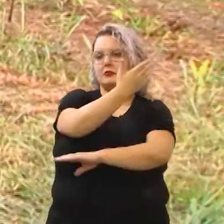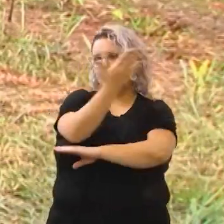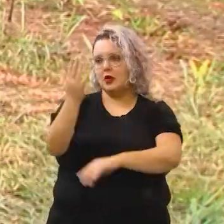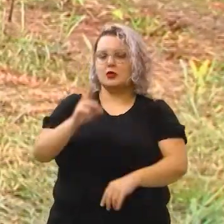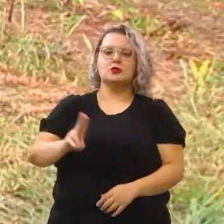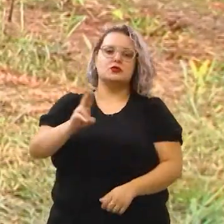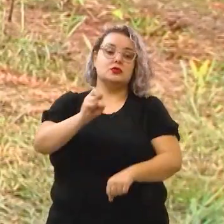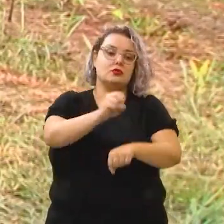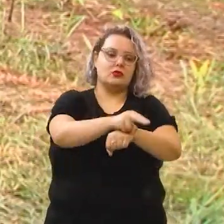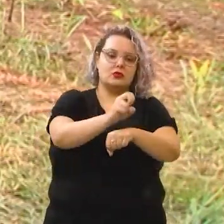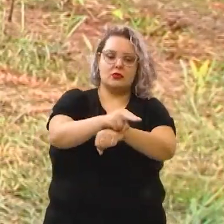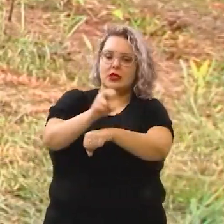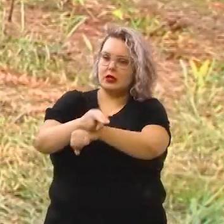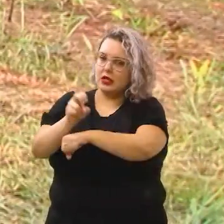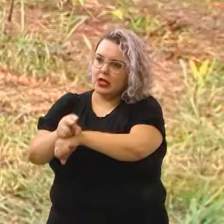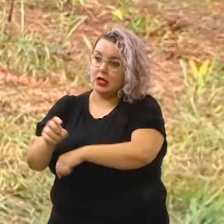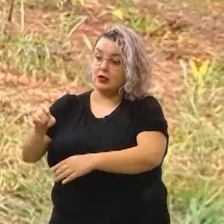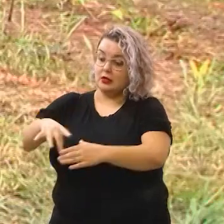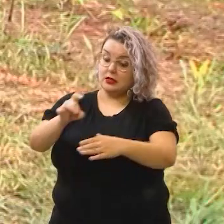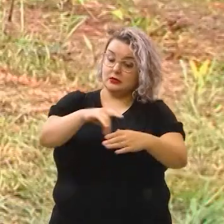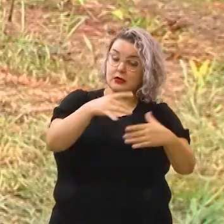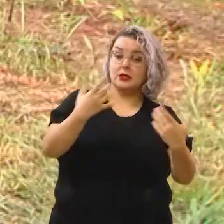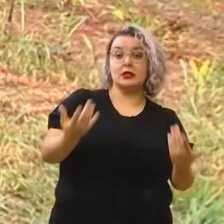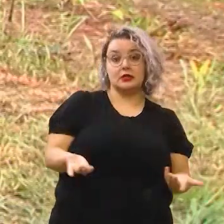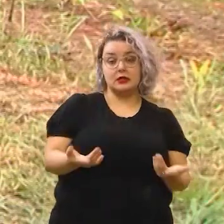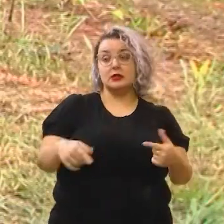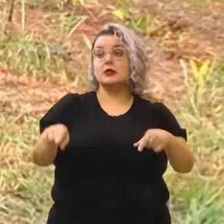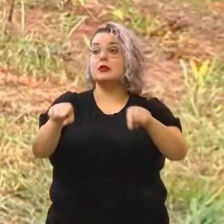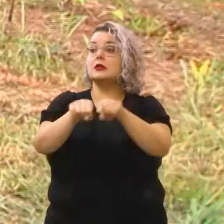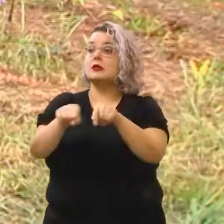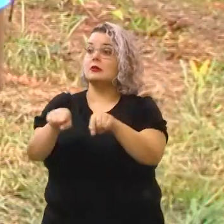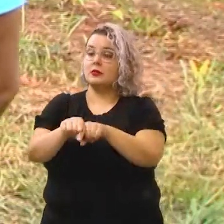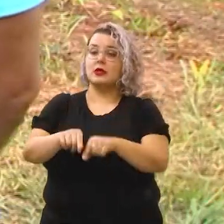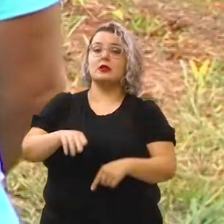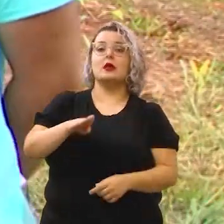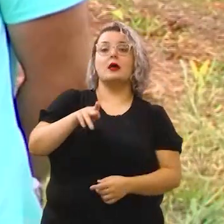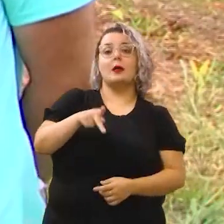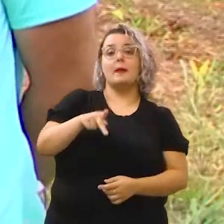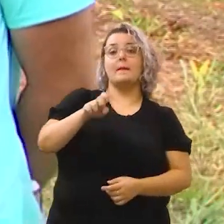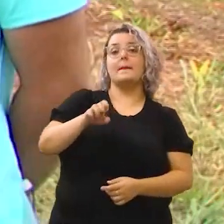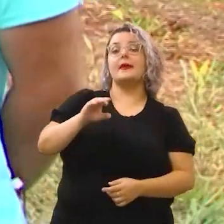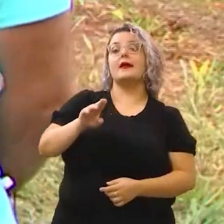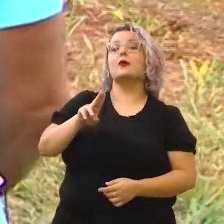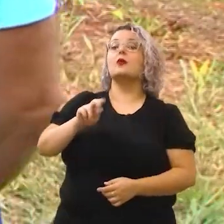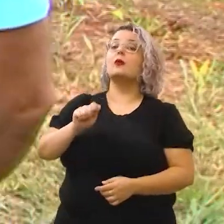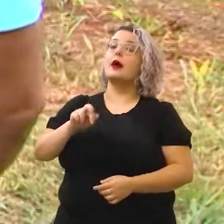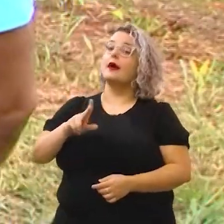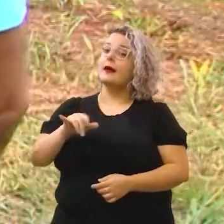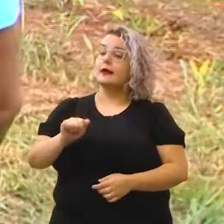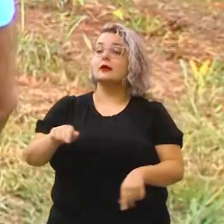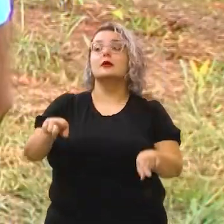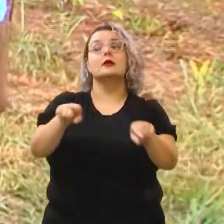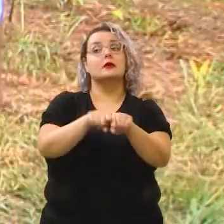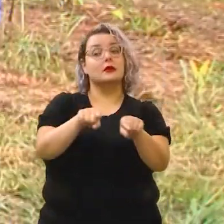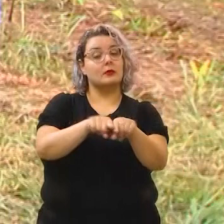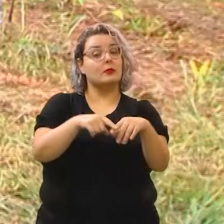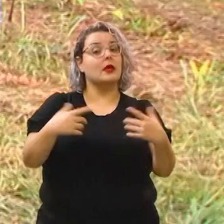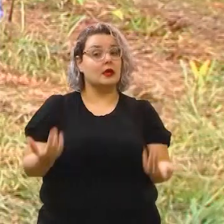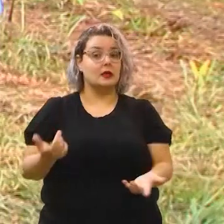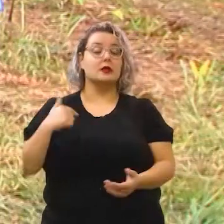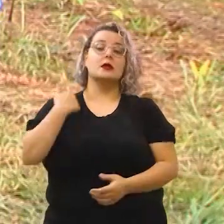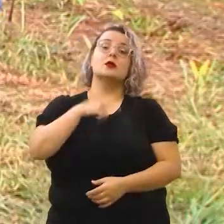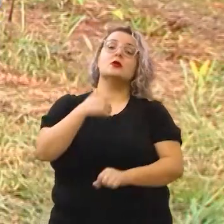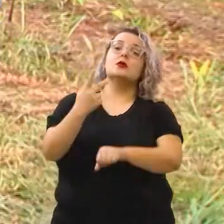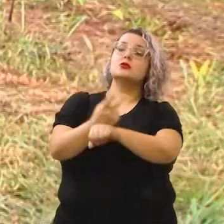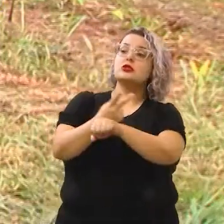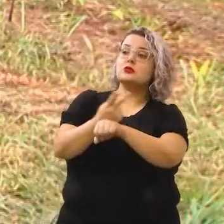utilização dos agrotóxicos aí, né, a questão da pecuária também. Então a gente